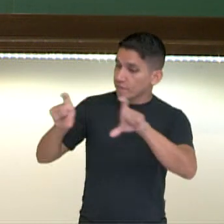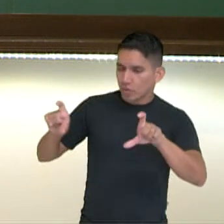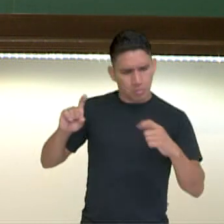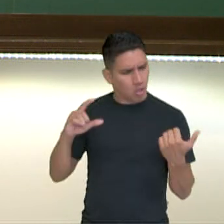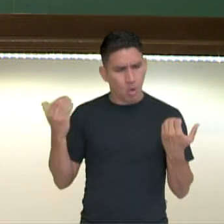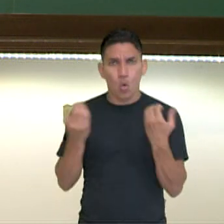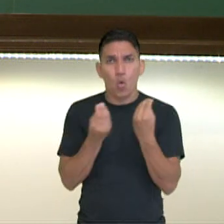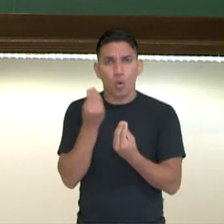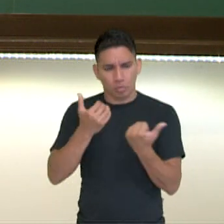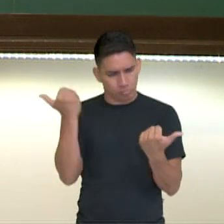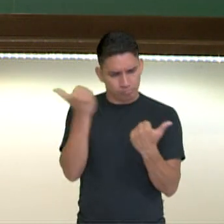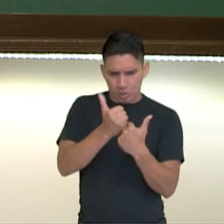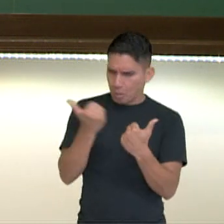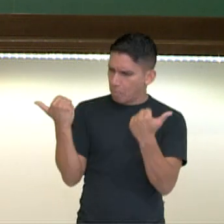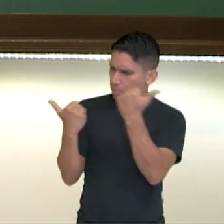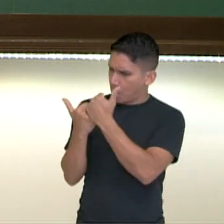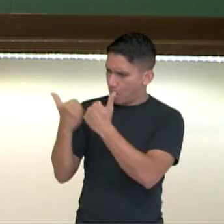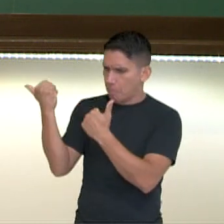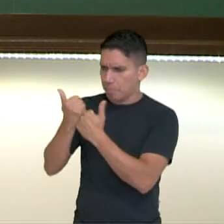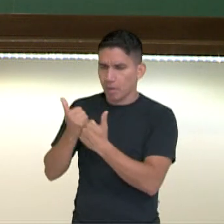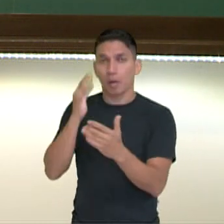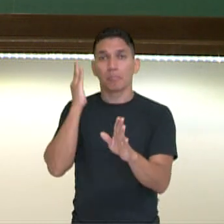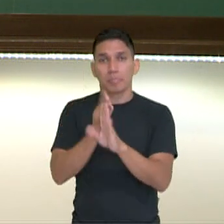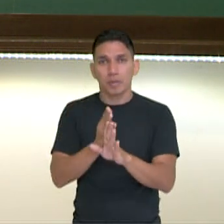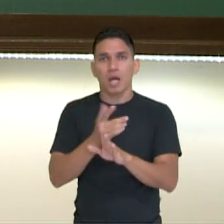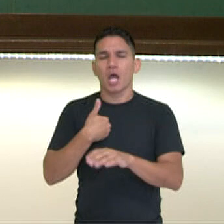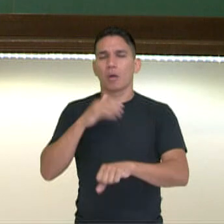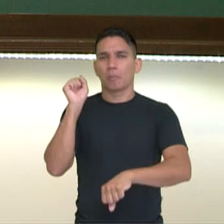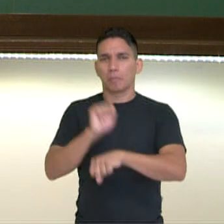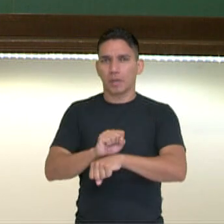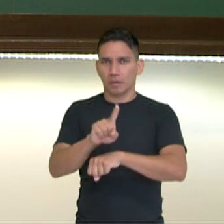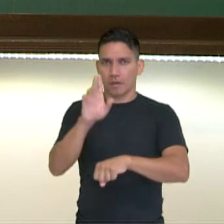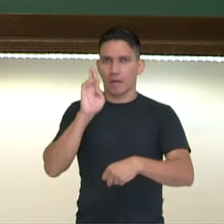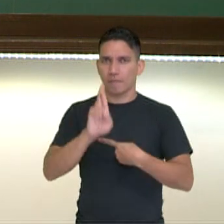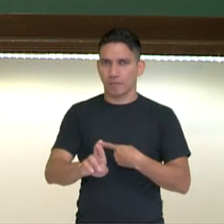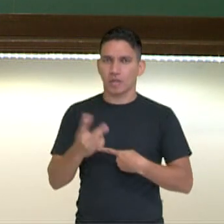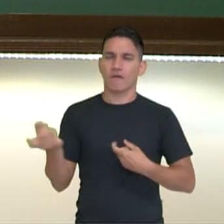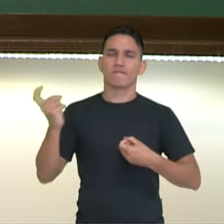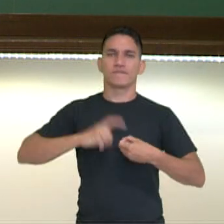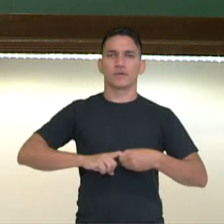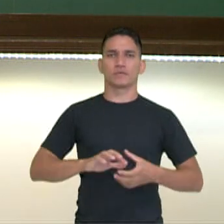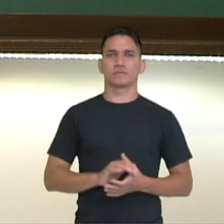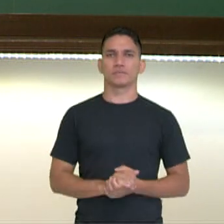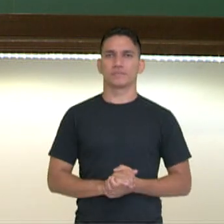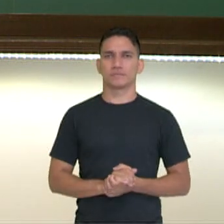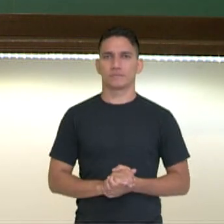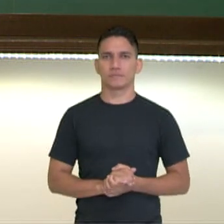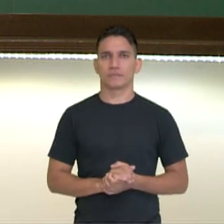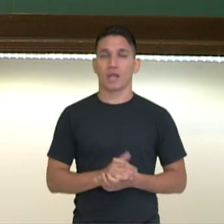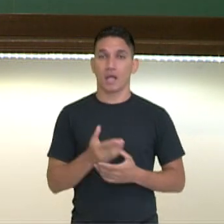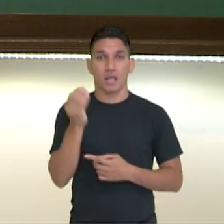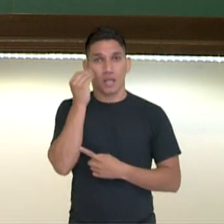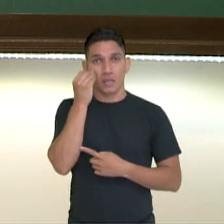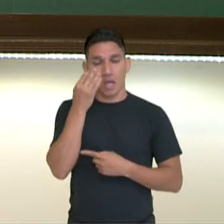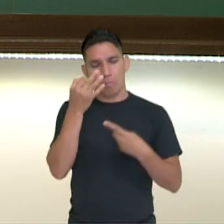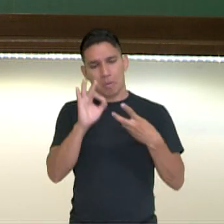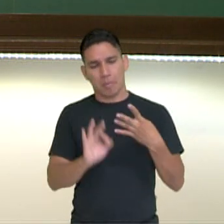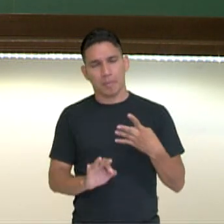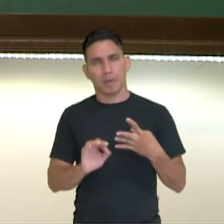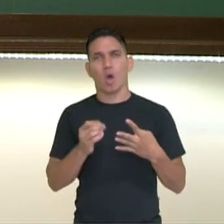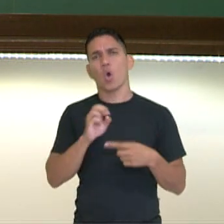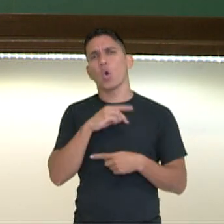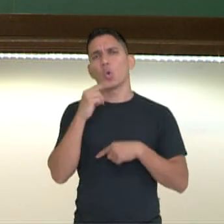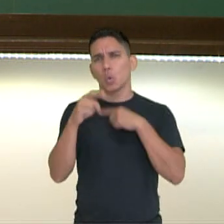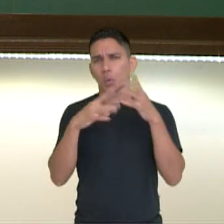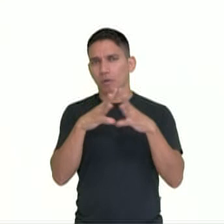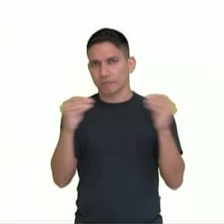e substituir e achar o que é procurado. Vou dar um tempinho para vocês resolver, já voltamos para a correção ou para tirar alguma